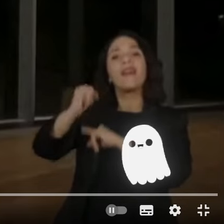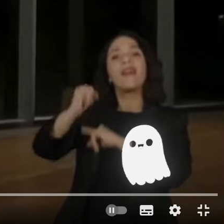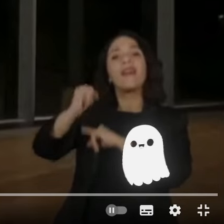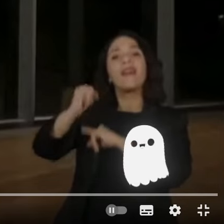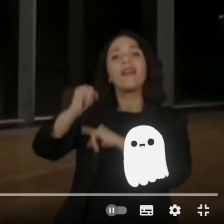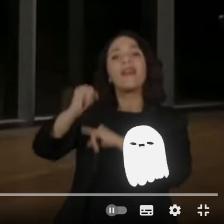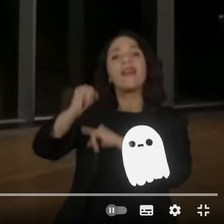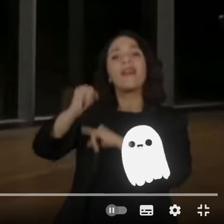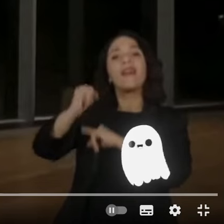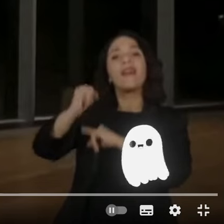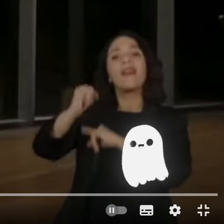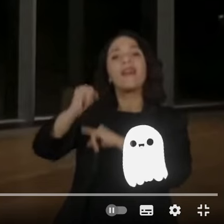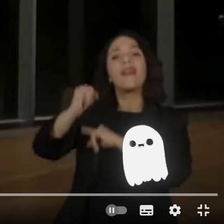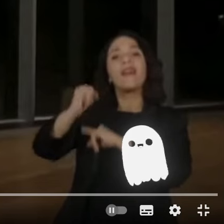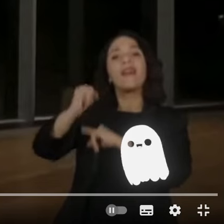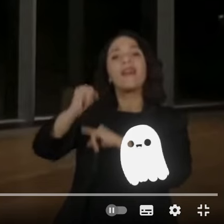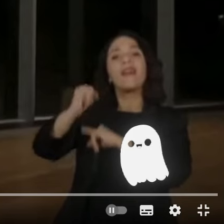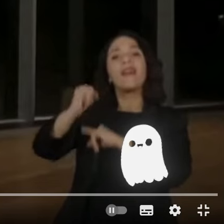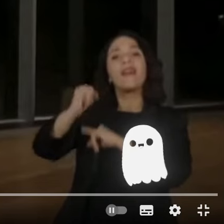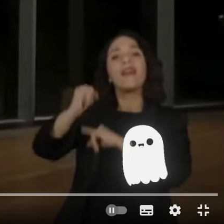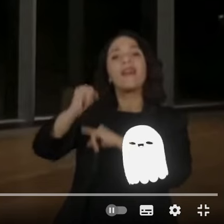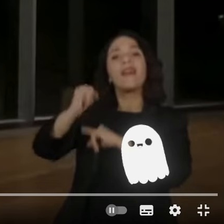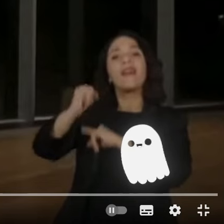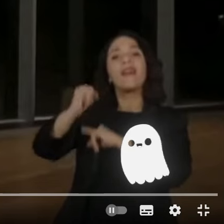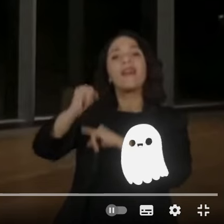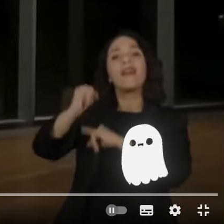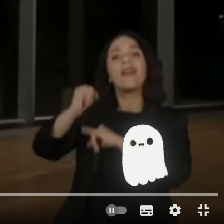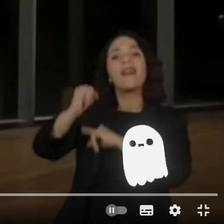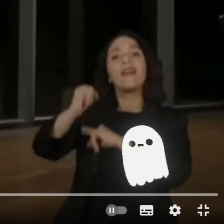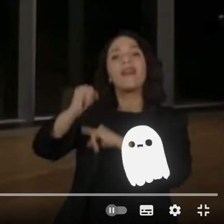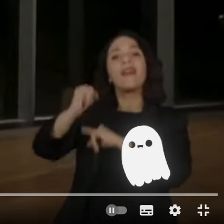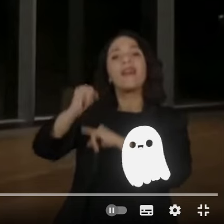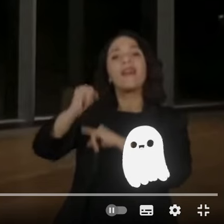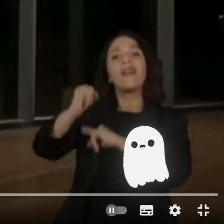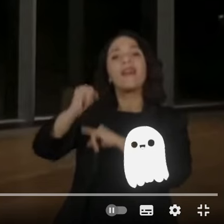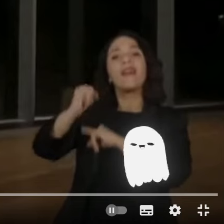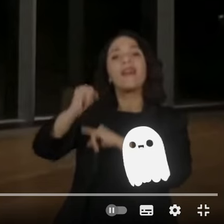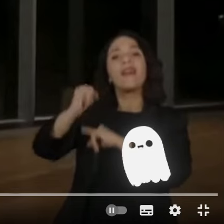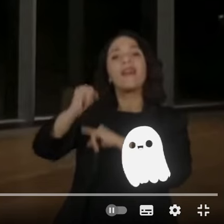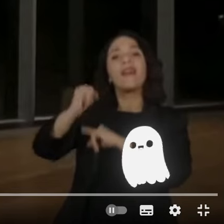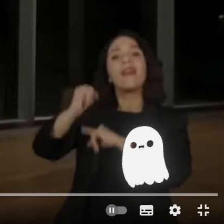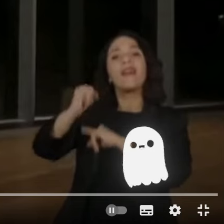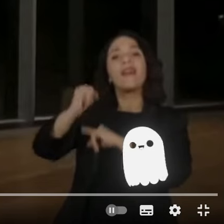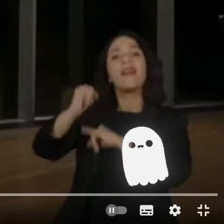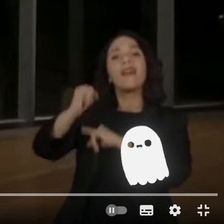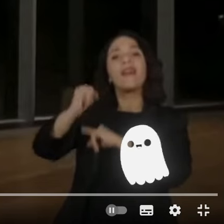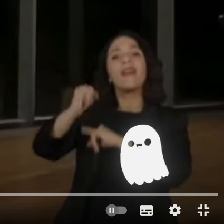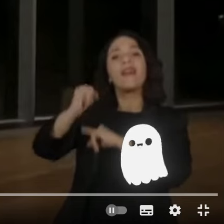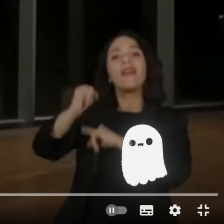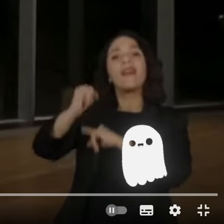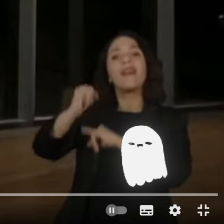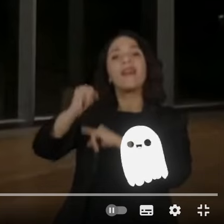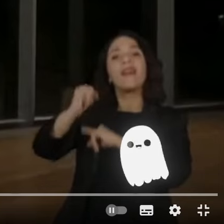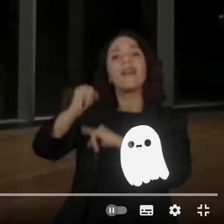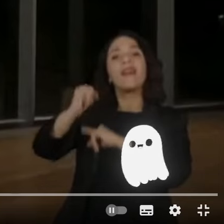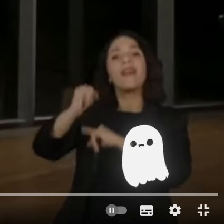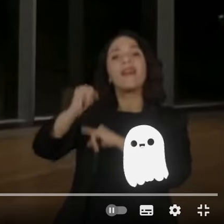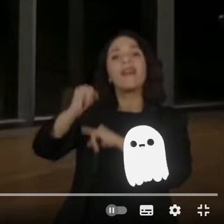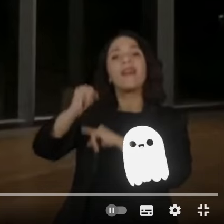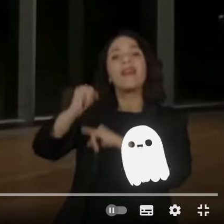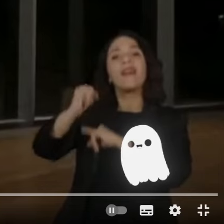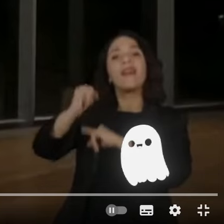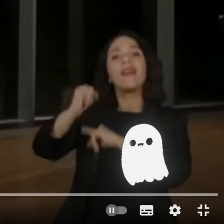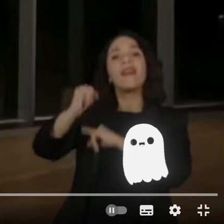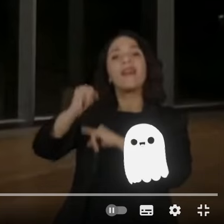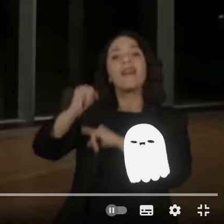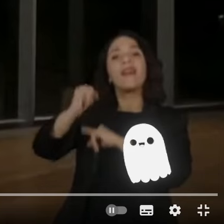as pessoas, tipo, os meus amigos, o Vini. Eu tenho 1 trilhão de história defendendo o Vini do que, sei lá, se me